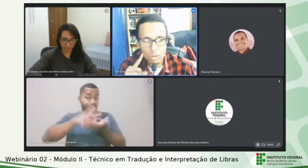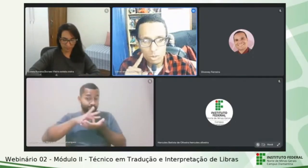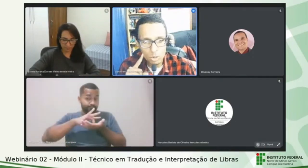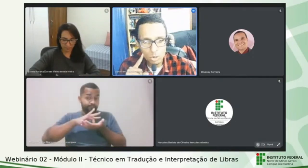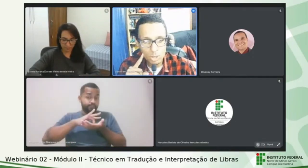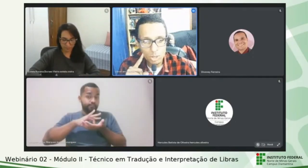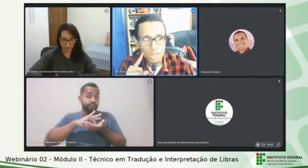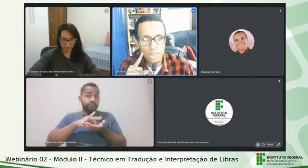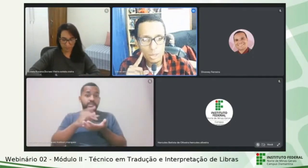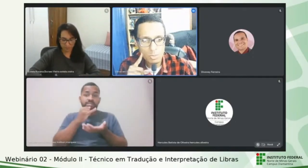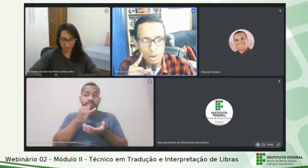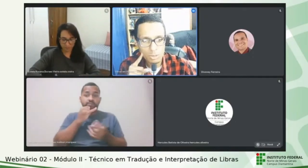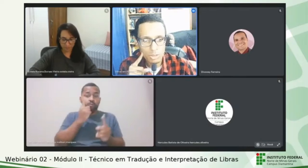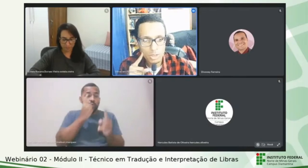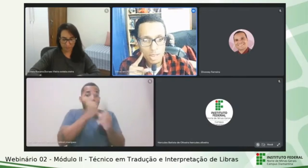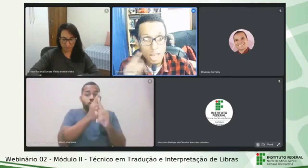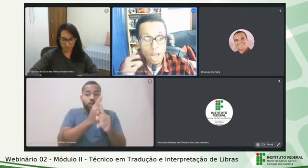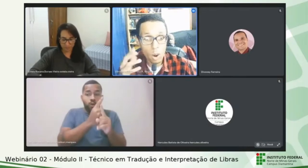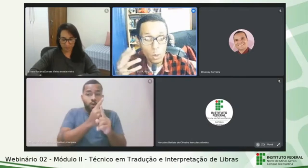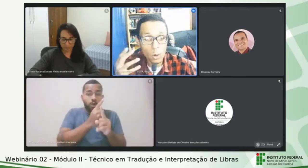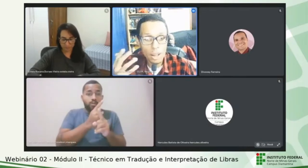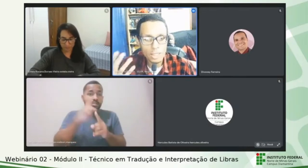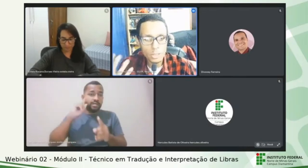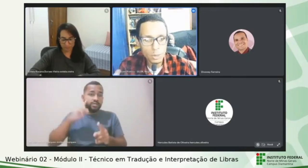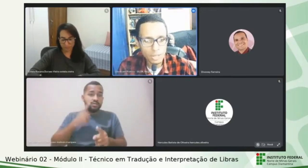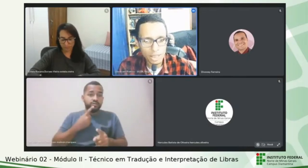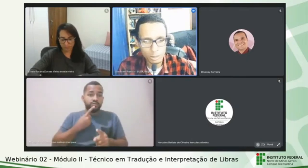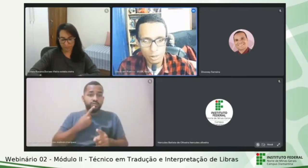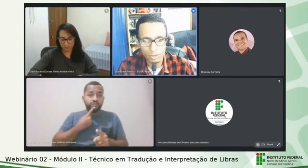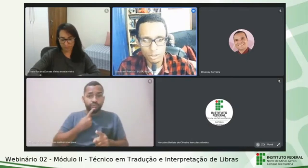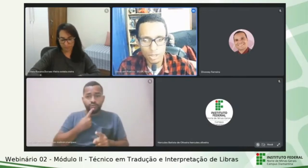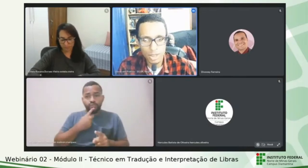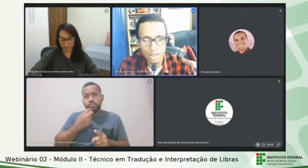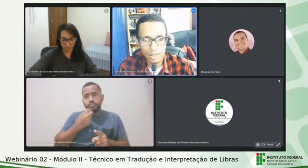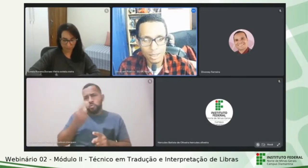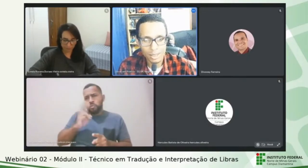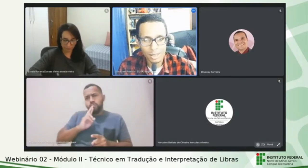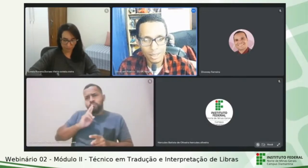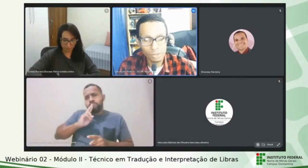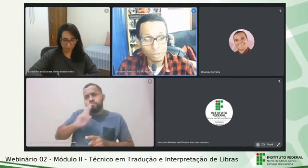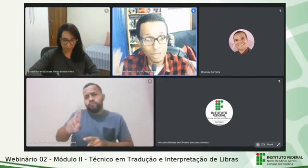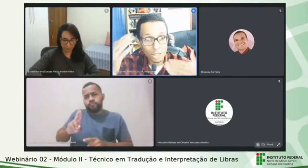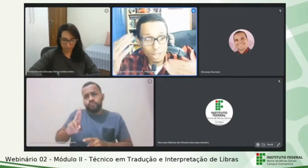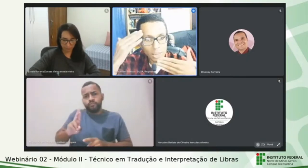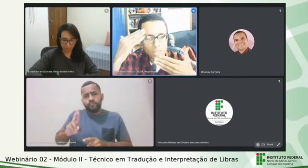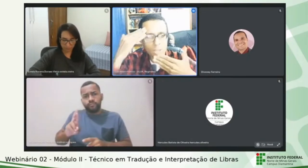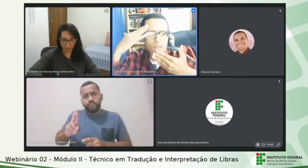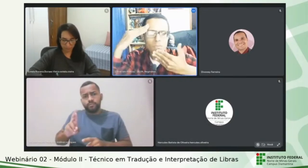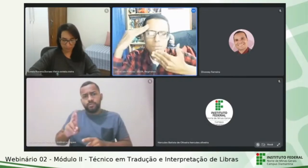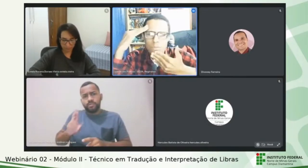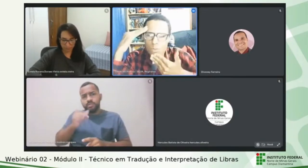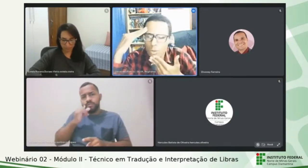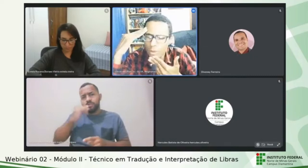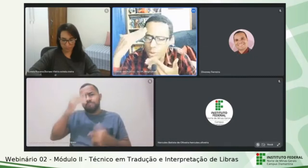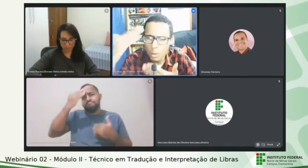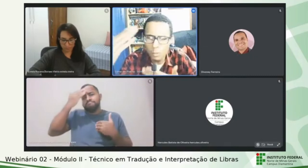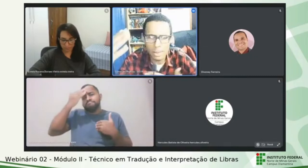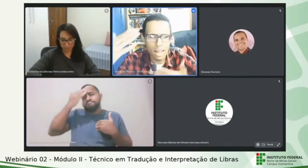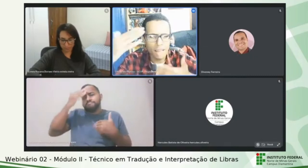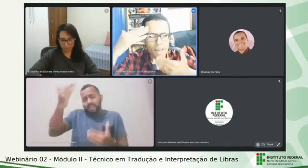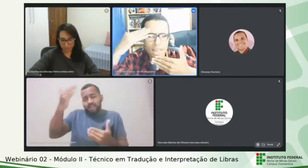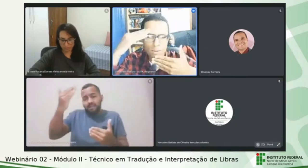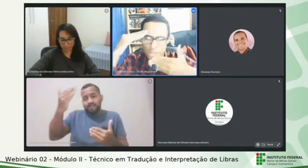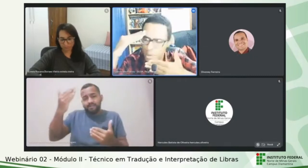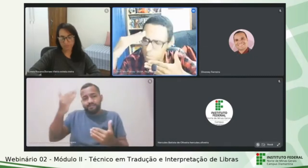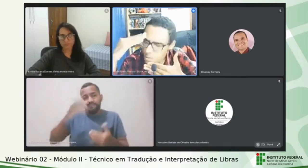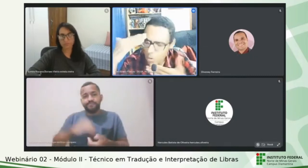encontrar um surdo dizendo para você ou respondendo para você. Você diz para ele assim: olha, muito